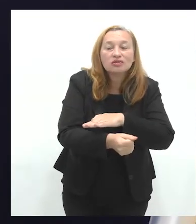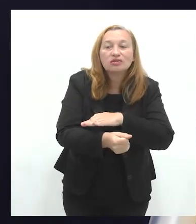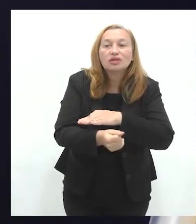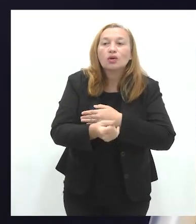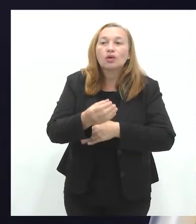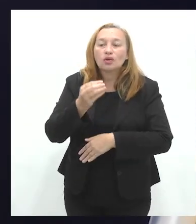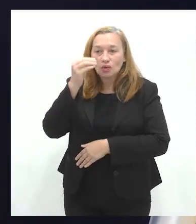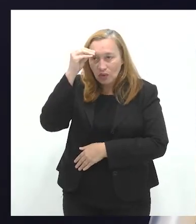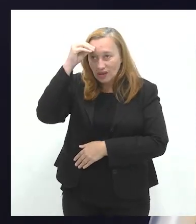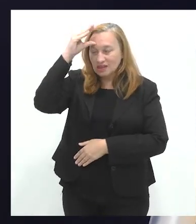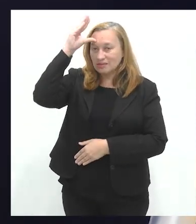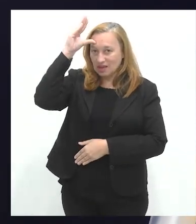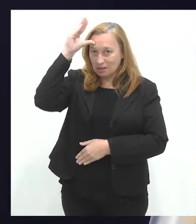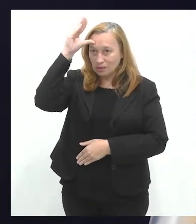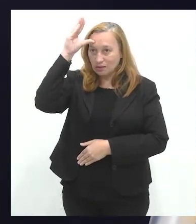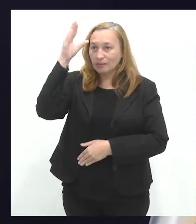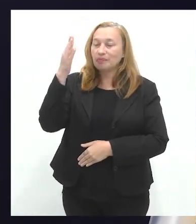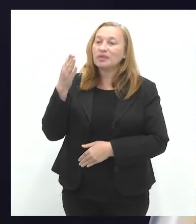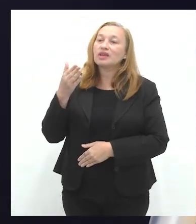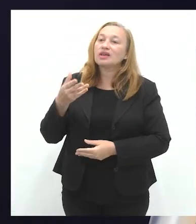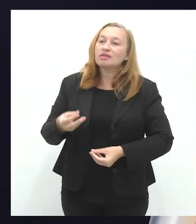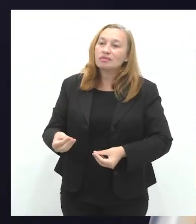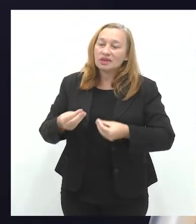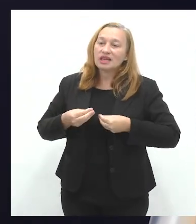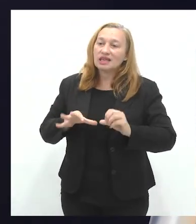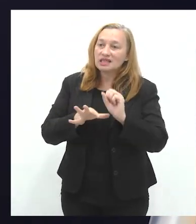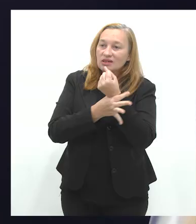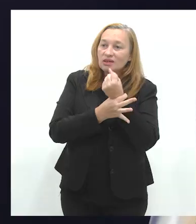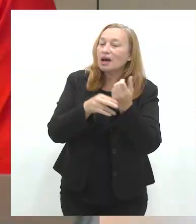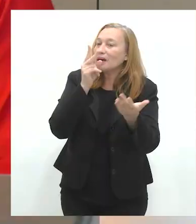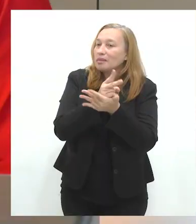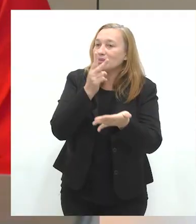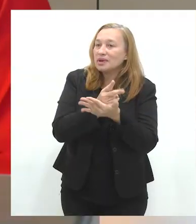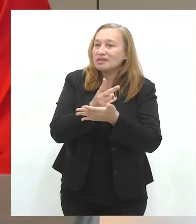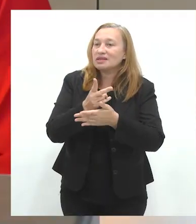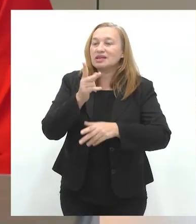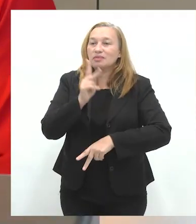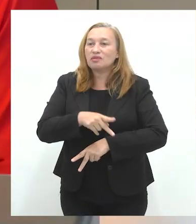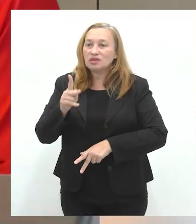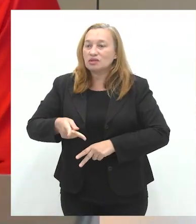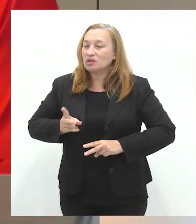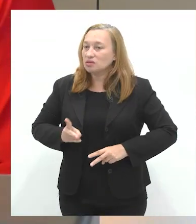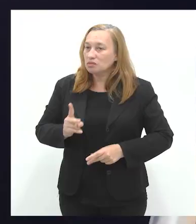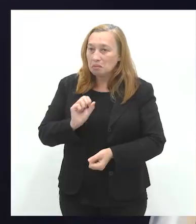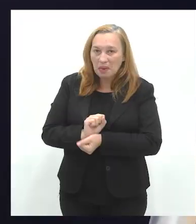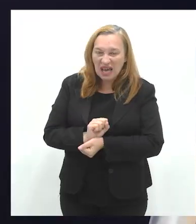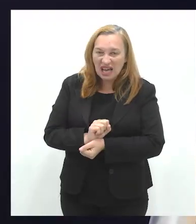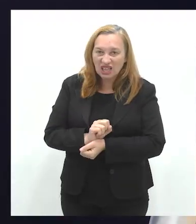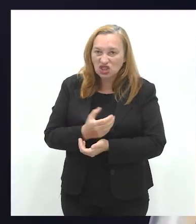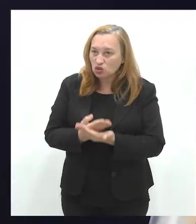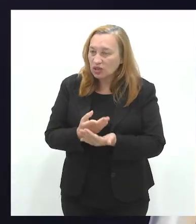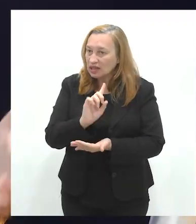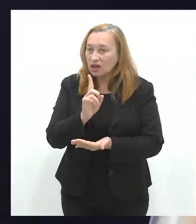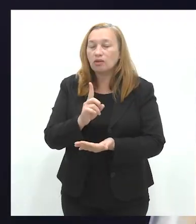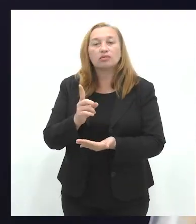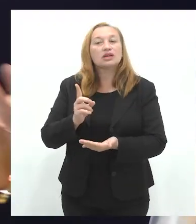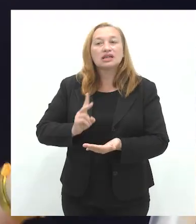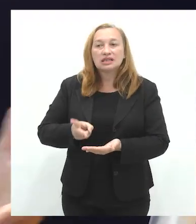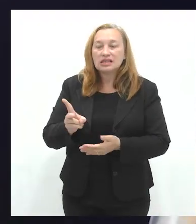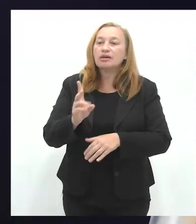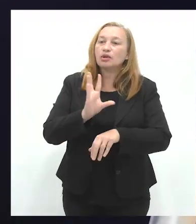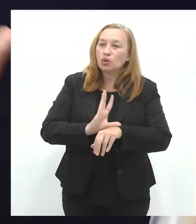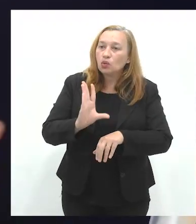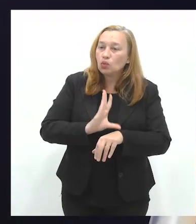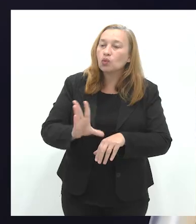Investimento em conhecimento, tá? Porque isso me traz segurança. Mesmo sendo professora, você não para de estudar, né? Não. Sempre fazendo